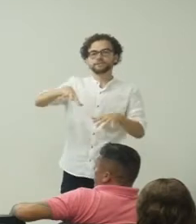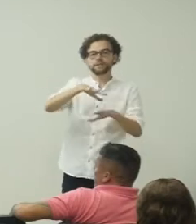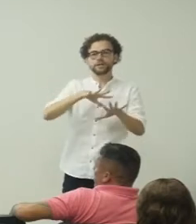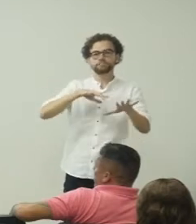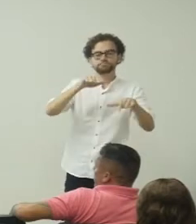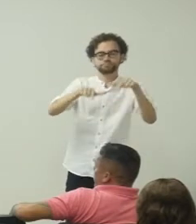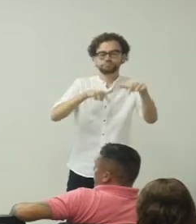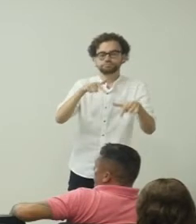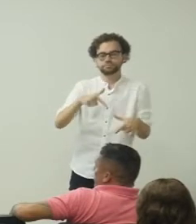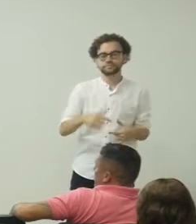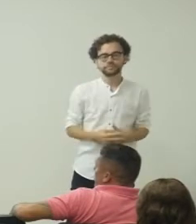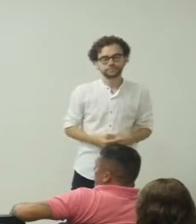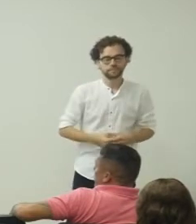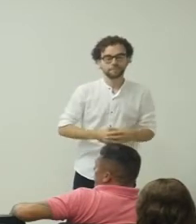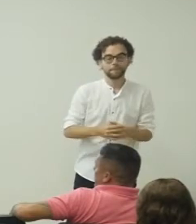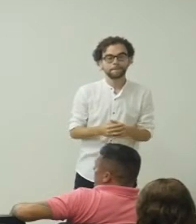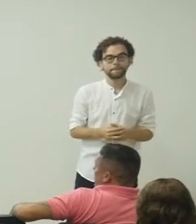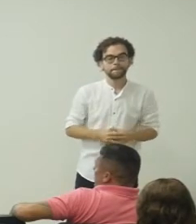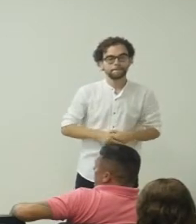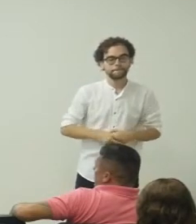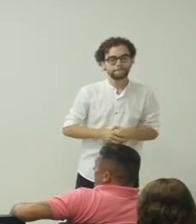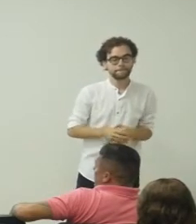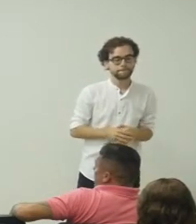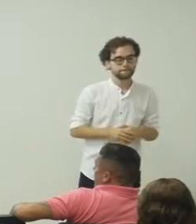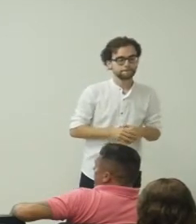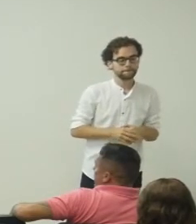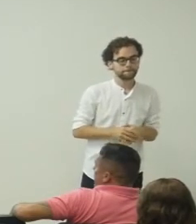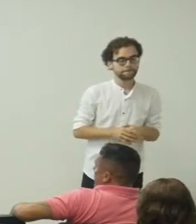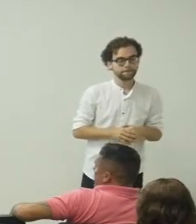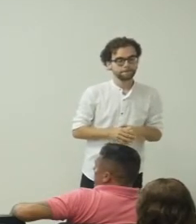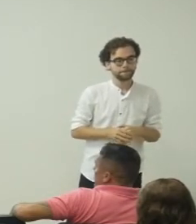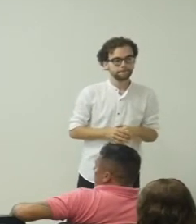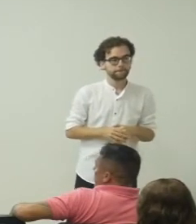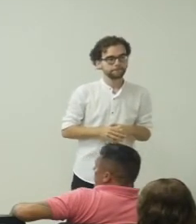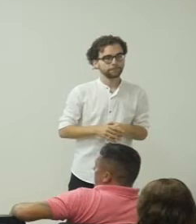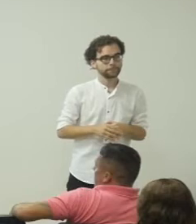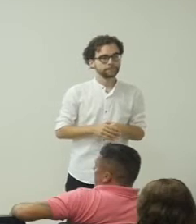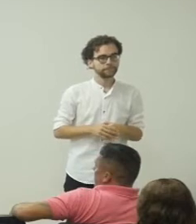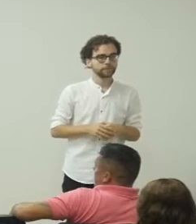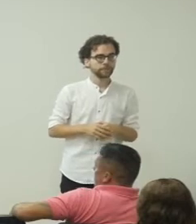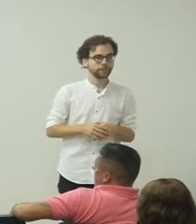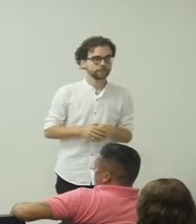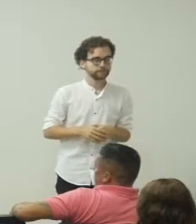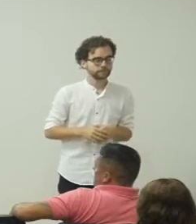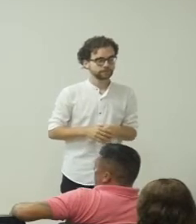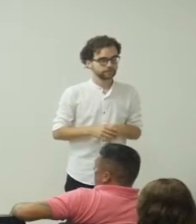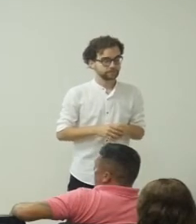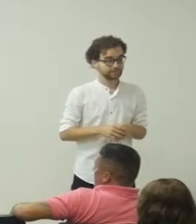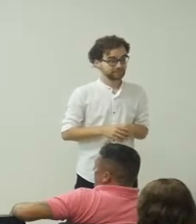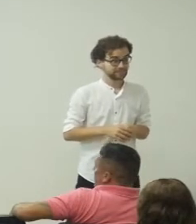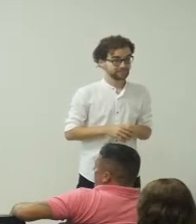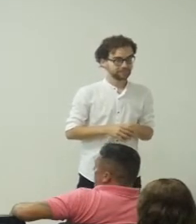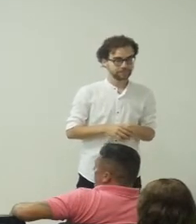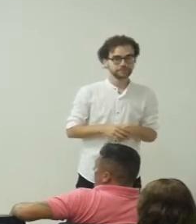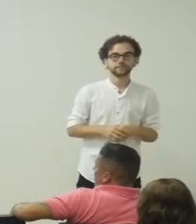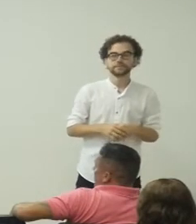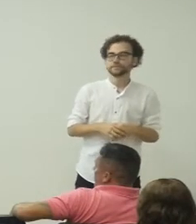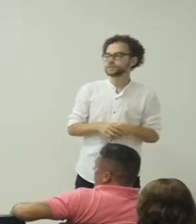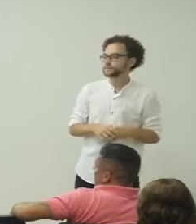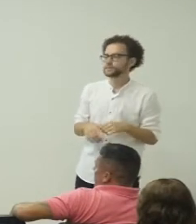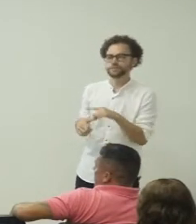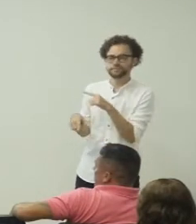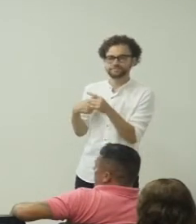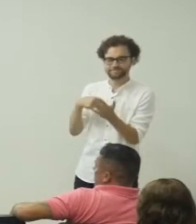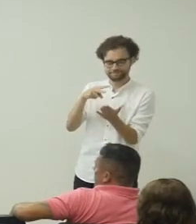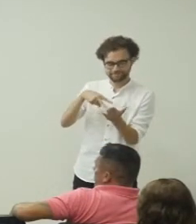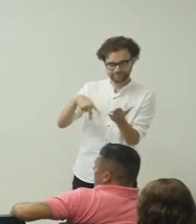dinâmica aí. E E ela colocou agora há pouco, eu estou